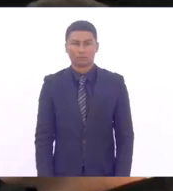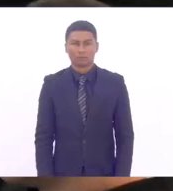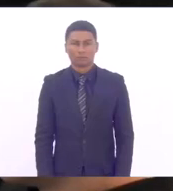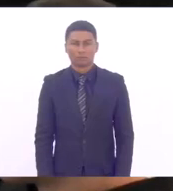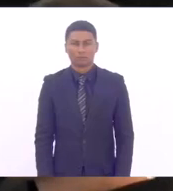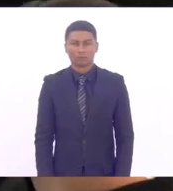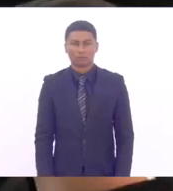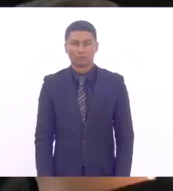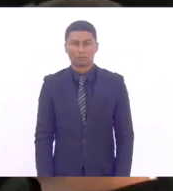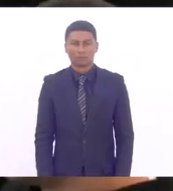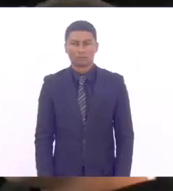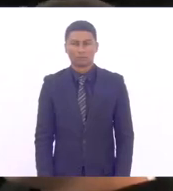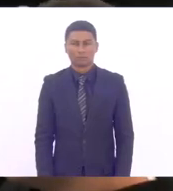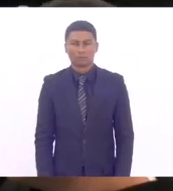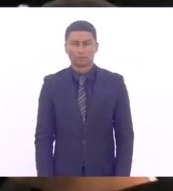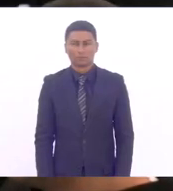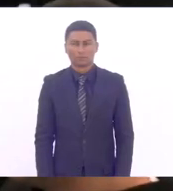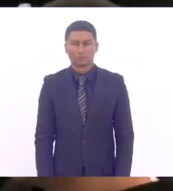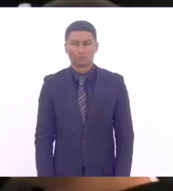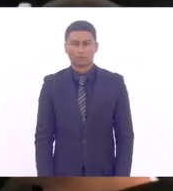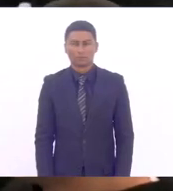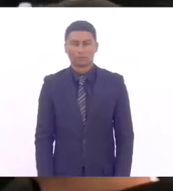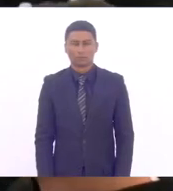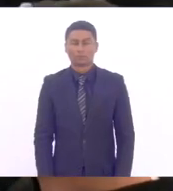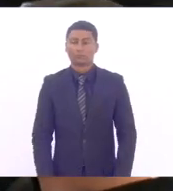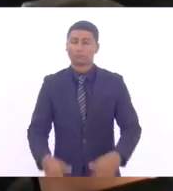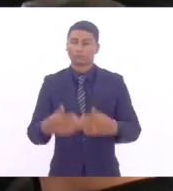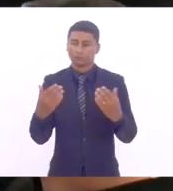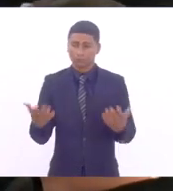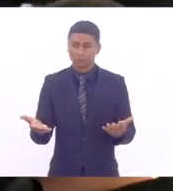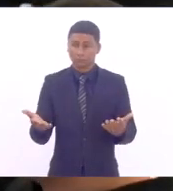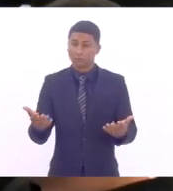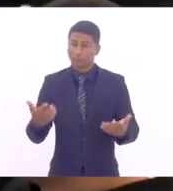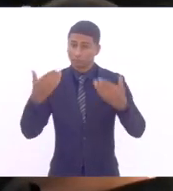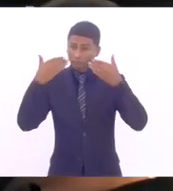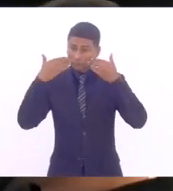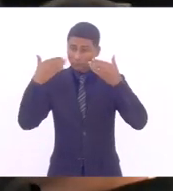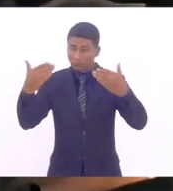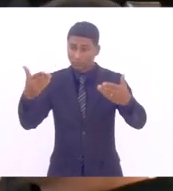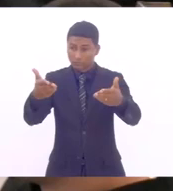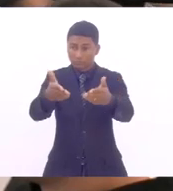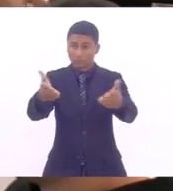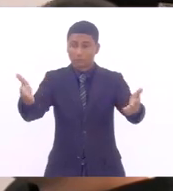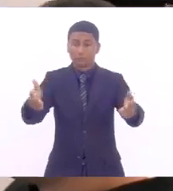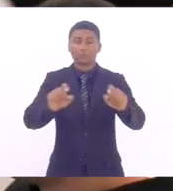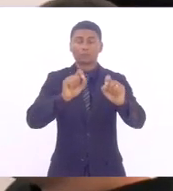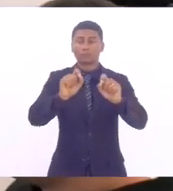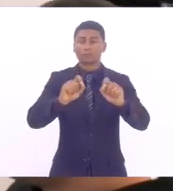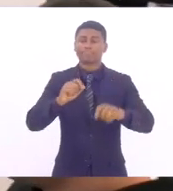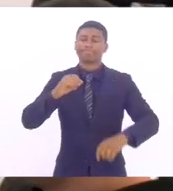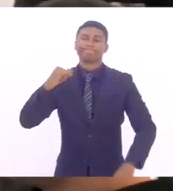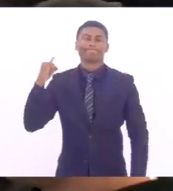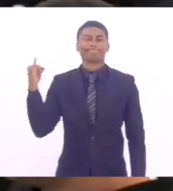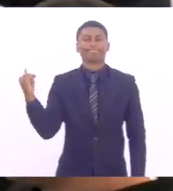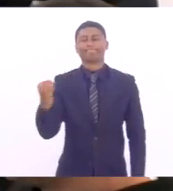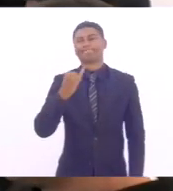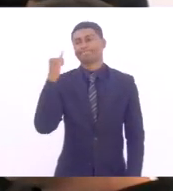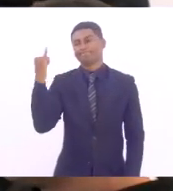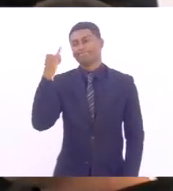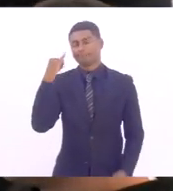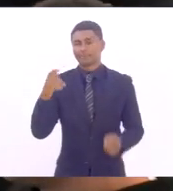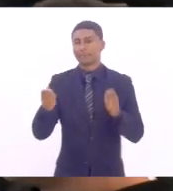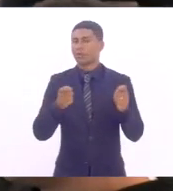Bom, tá bom. Bom, senhores, eu só queria demonstrar a importância de mantermos um